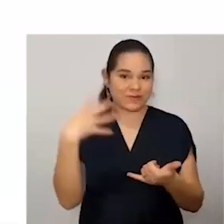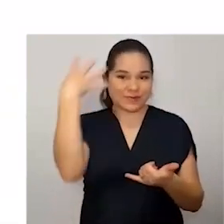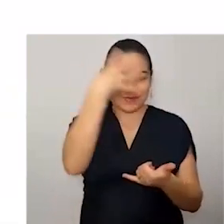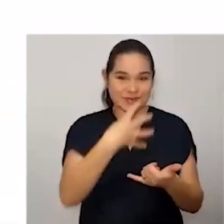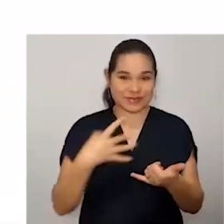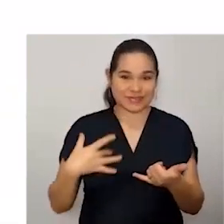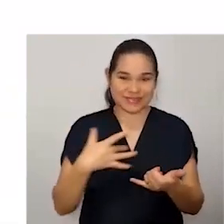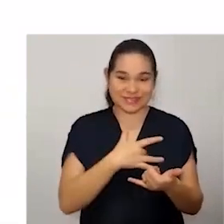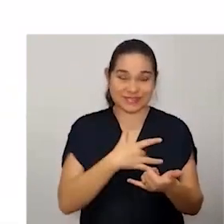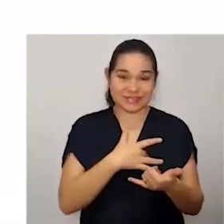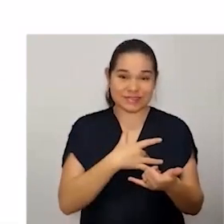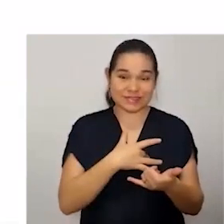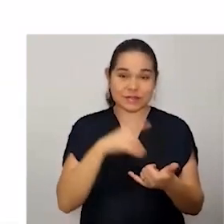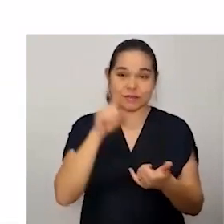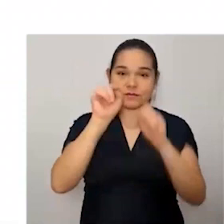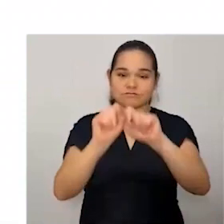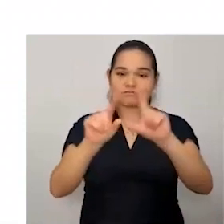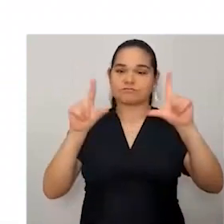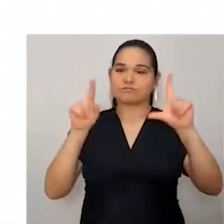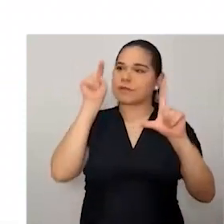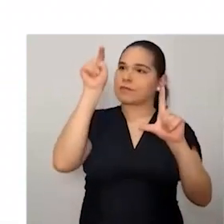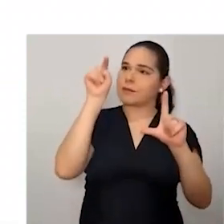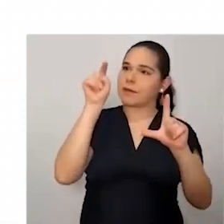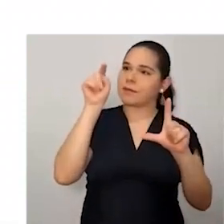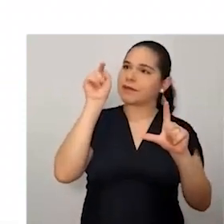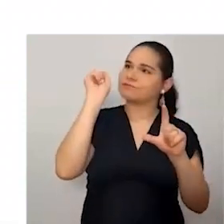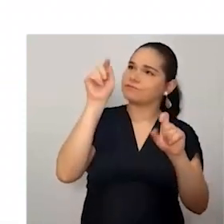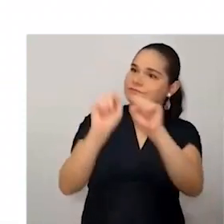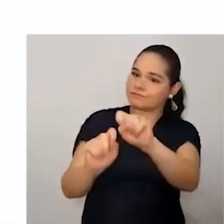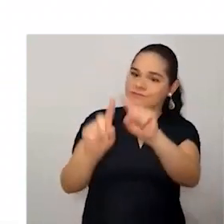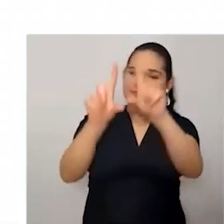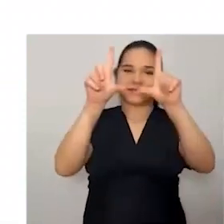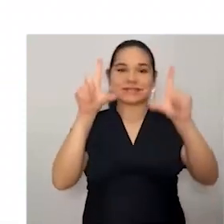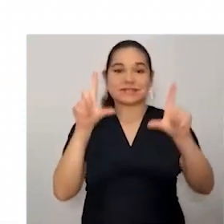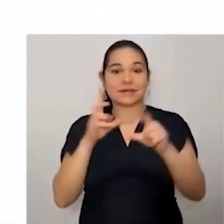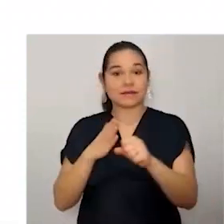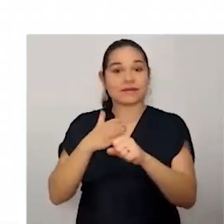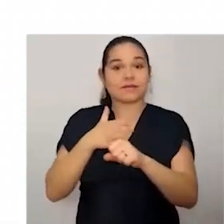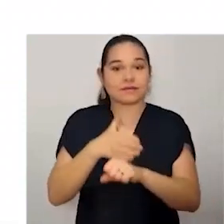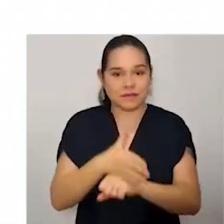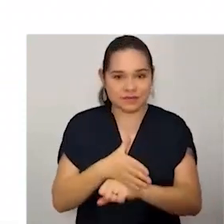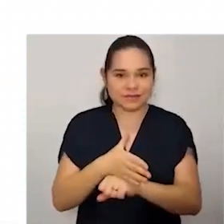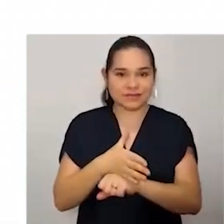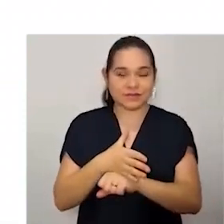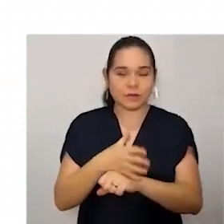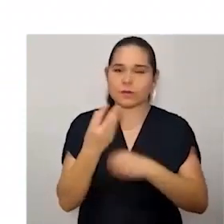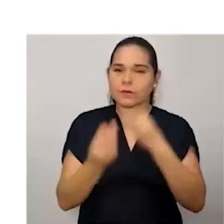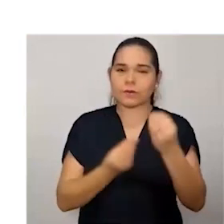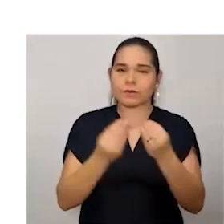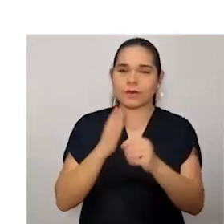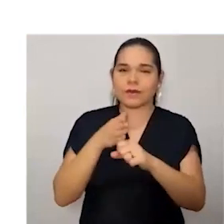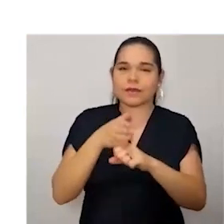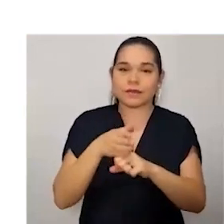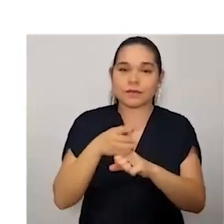aplicativo. Clique nos três cisquinhos no canto superior esquerdo e em seguida em Entrar. Faça seu login colocando como